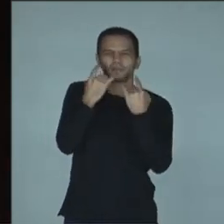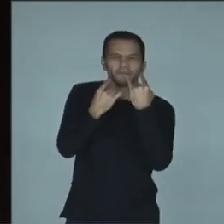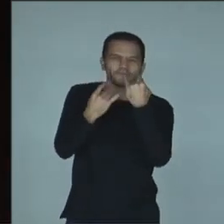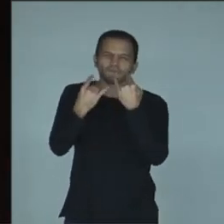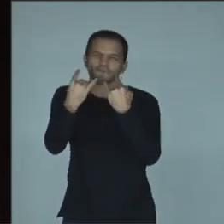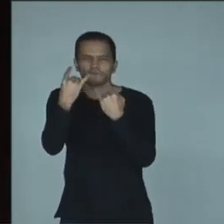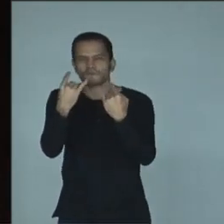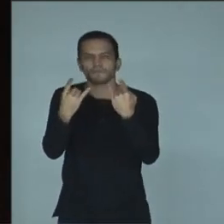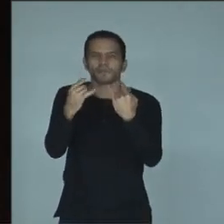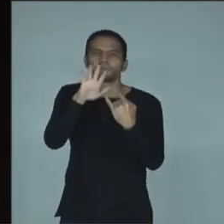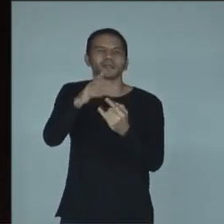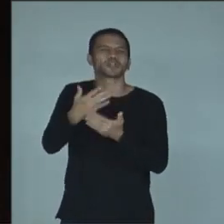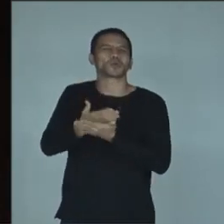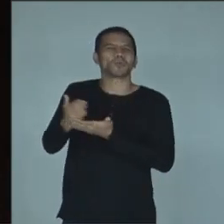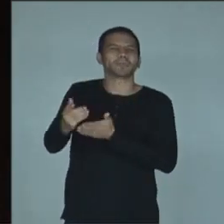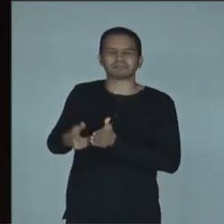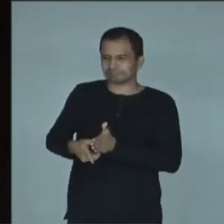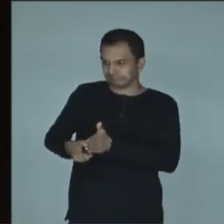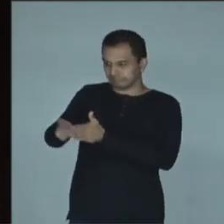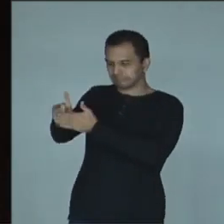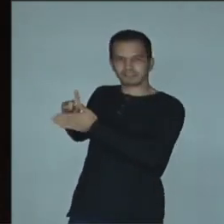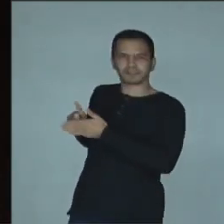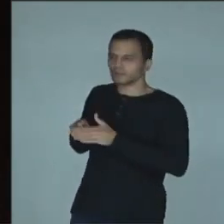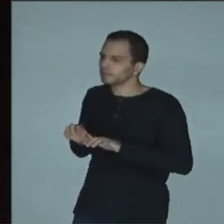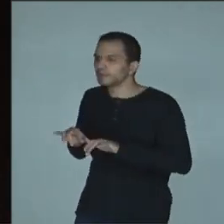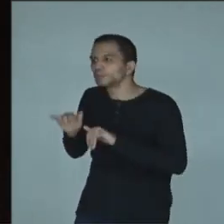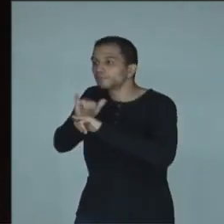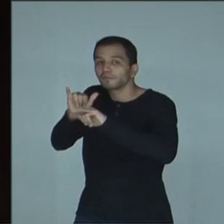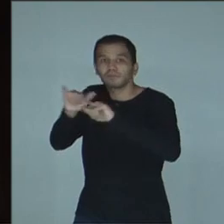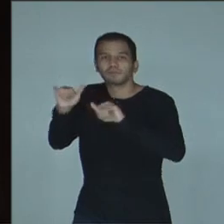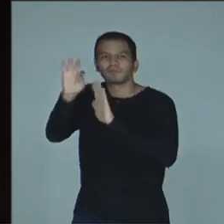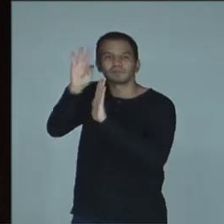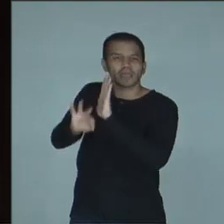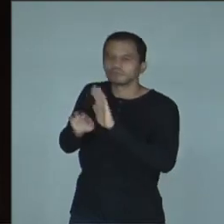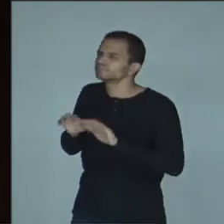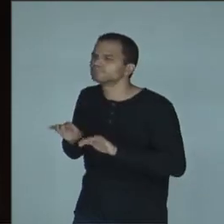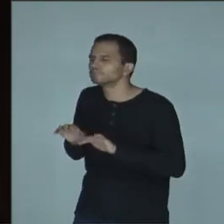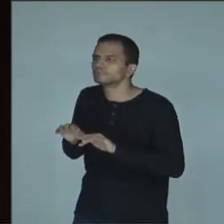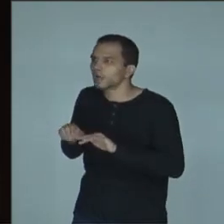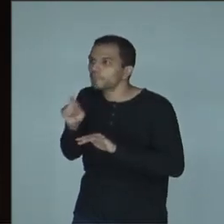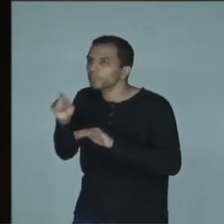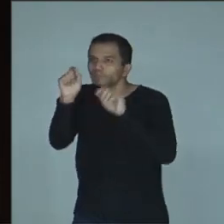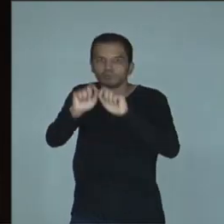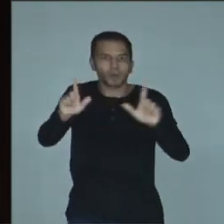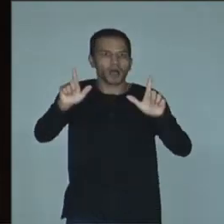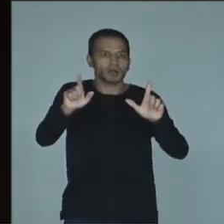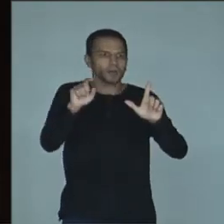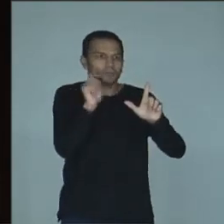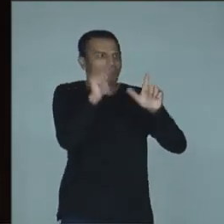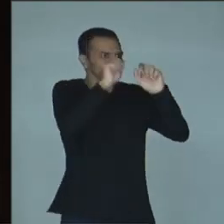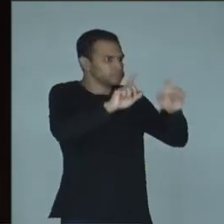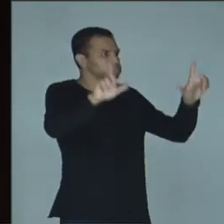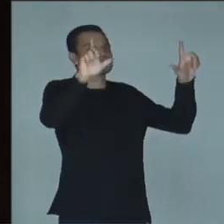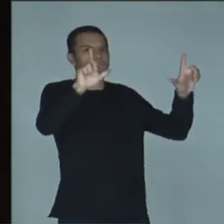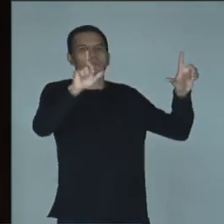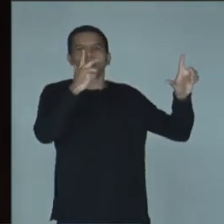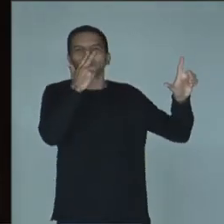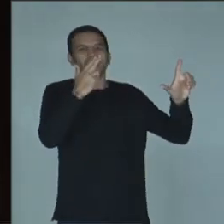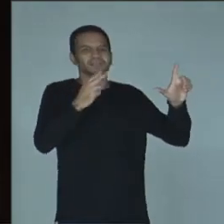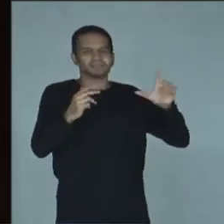começou tudo no noticiário vai acabar numa maldade no motel numa mentira numa bebedeira